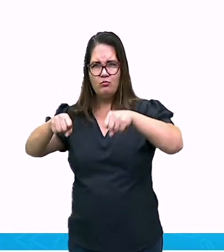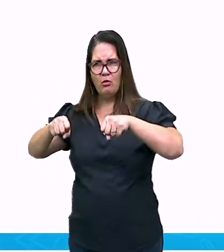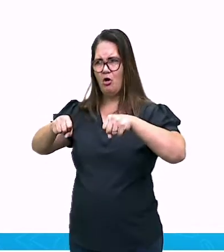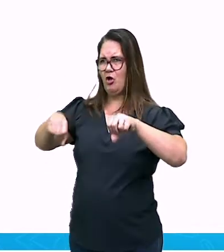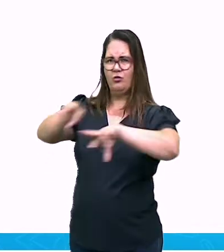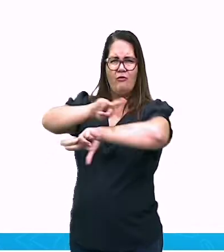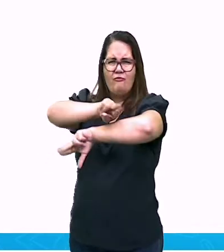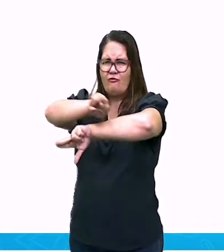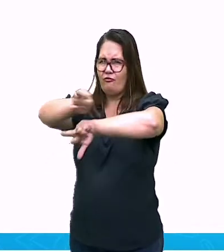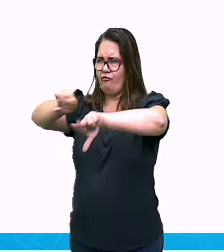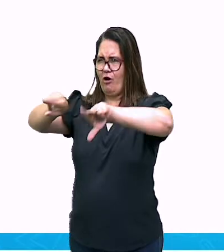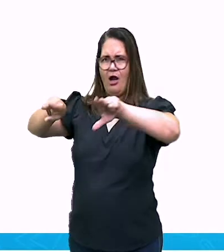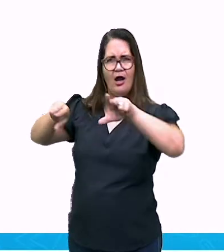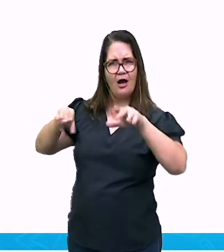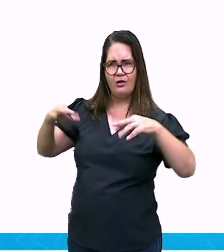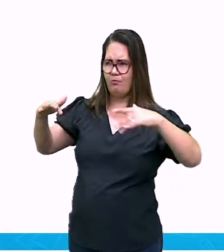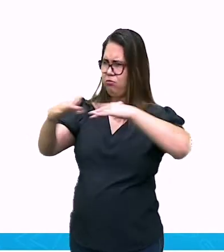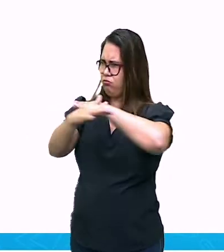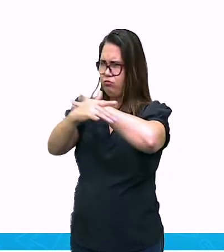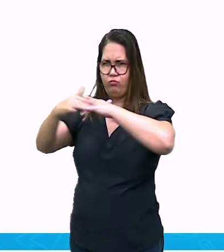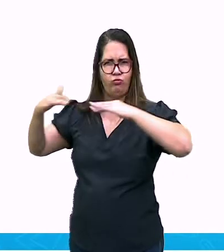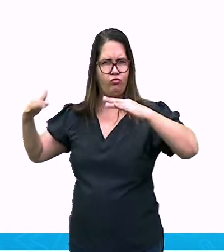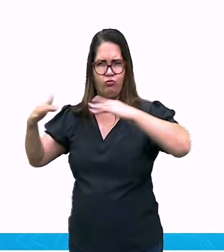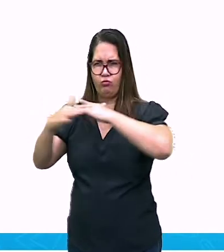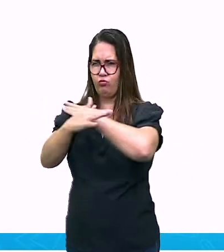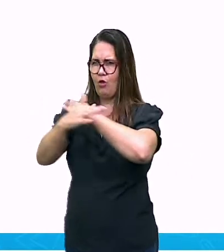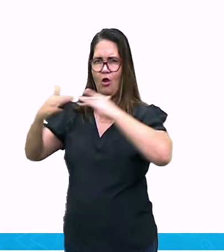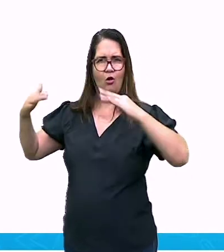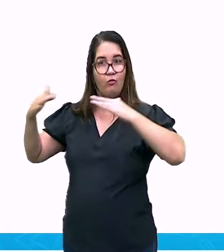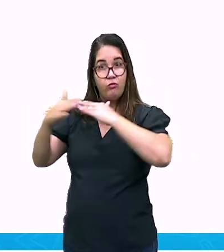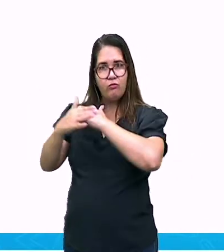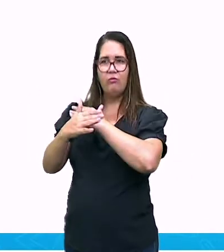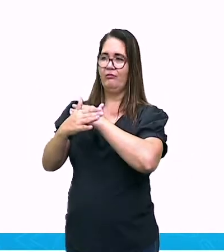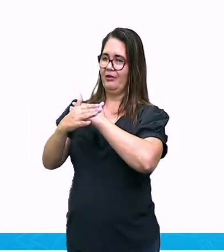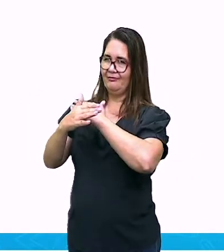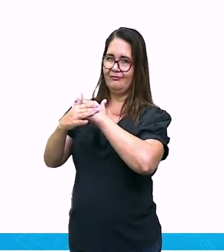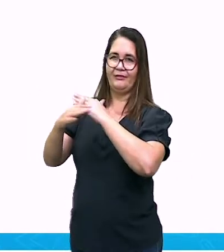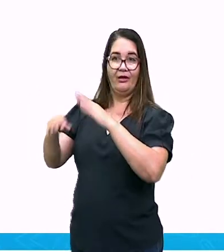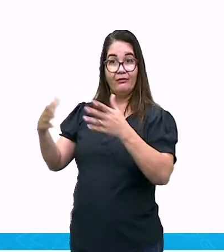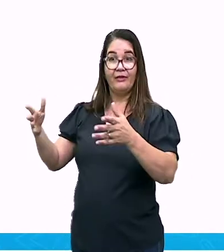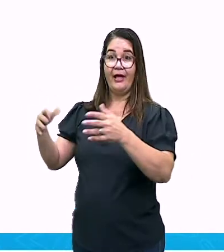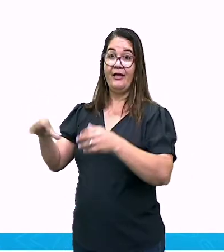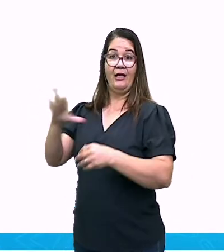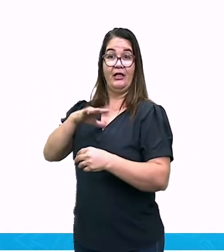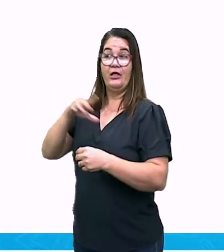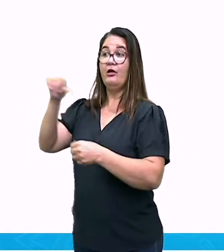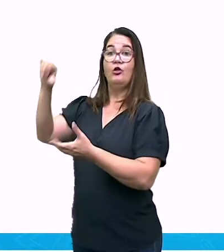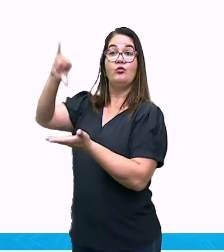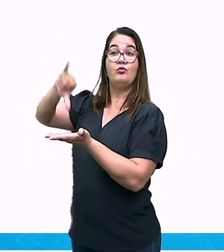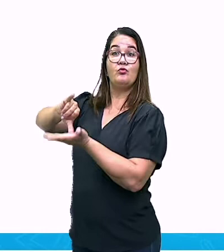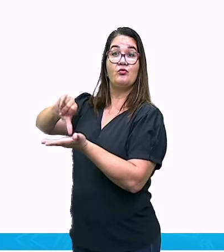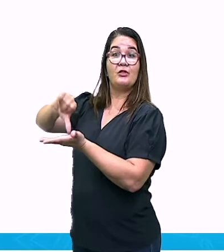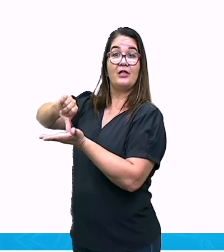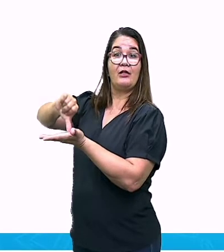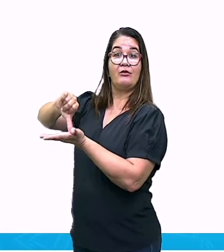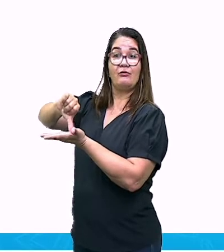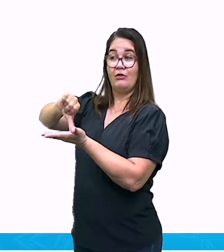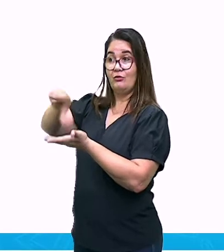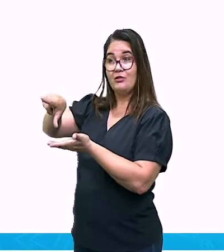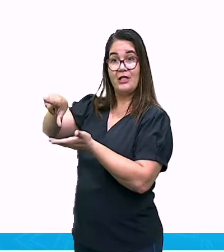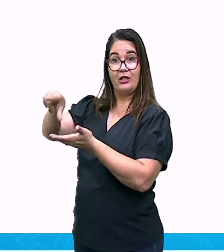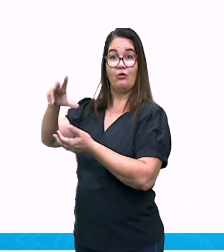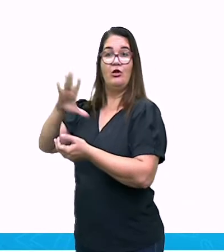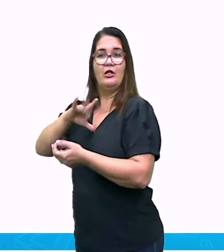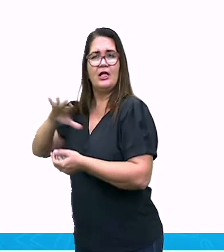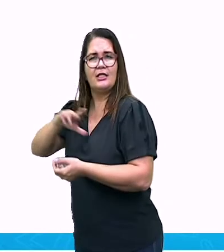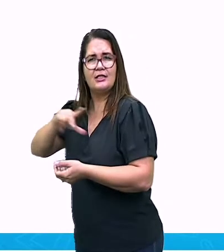mais próximo, com supermercados, comunicação, no centro da cidade, ok?